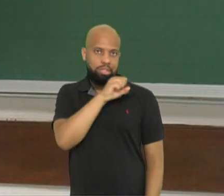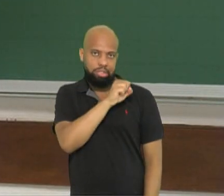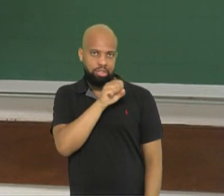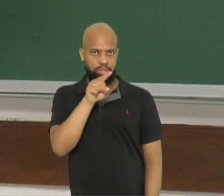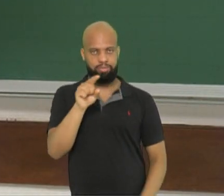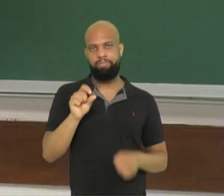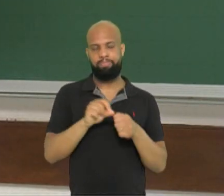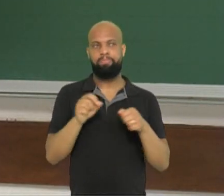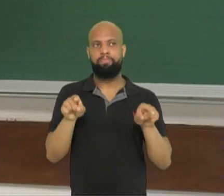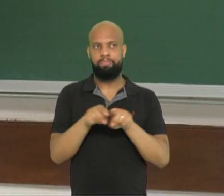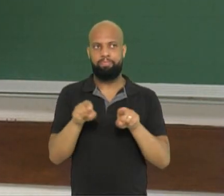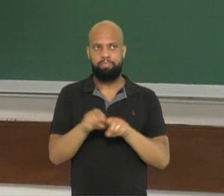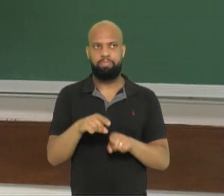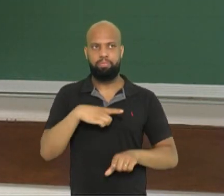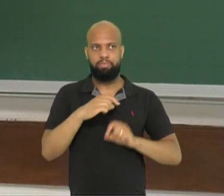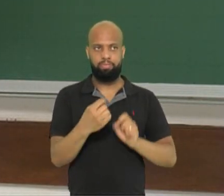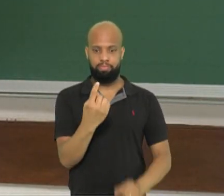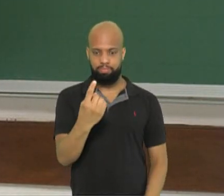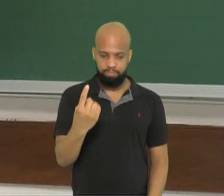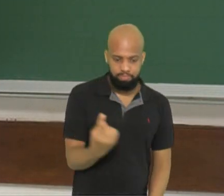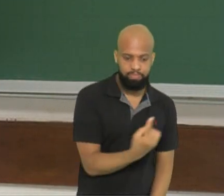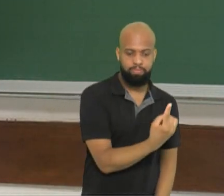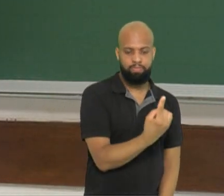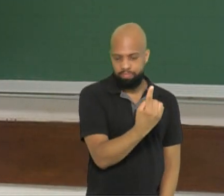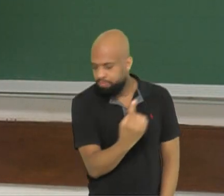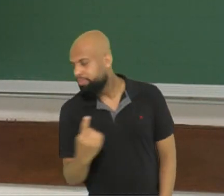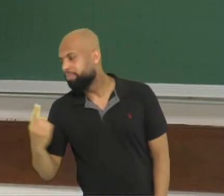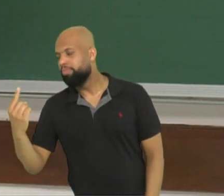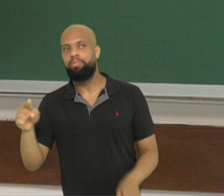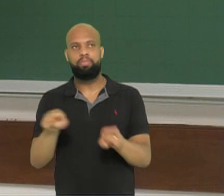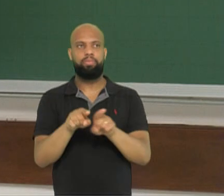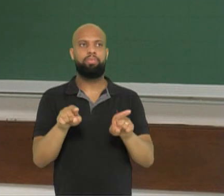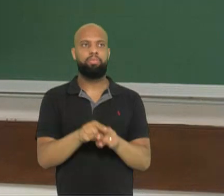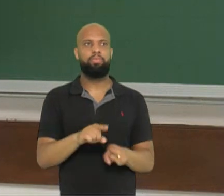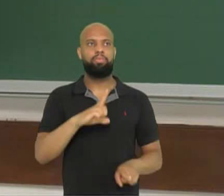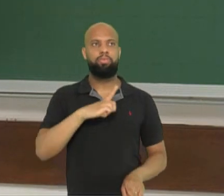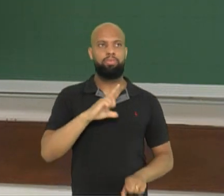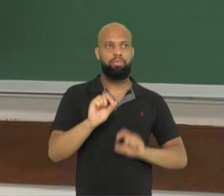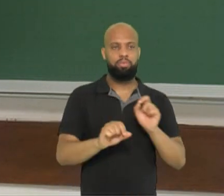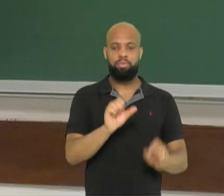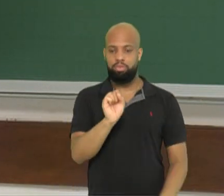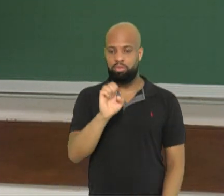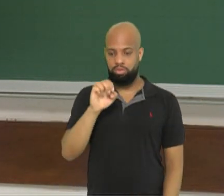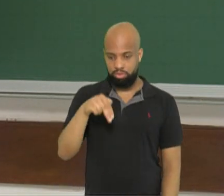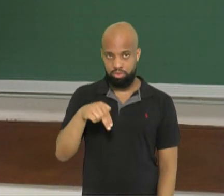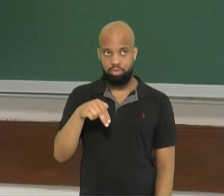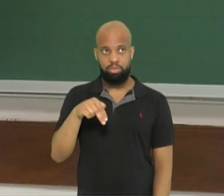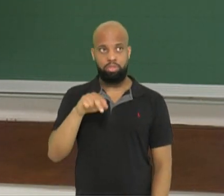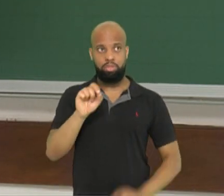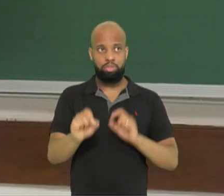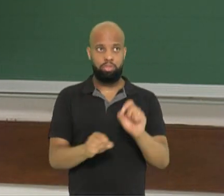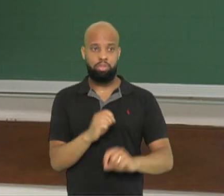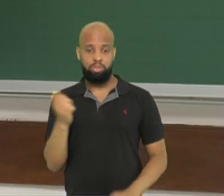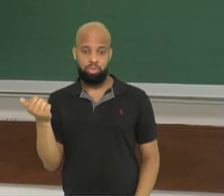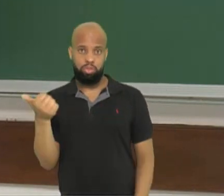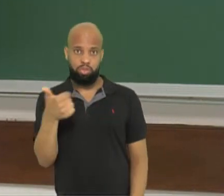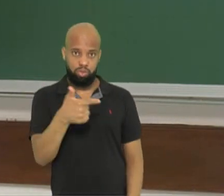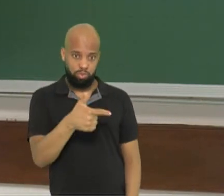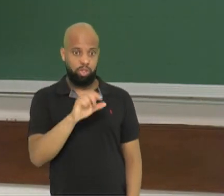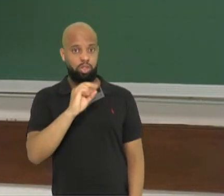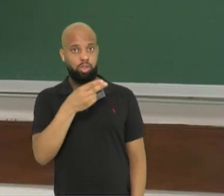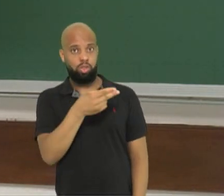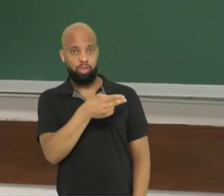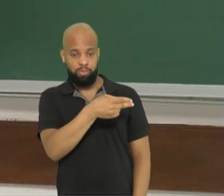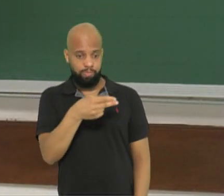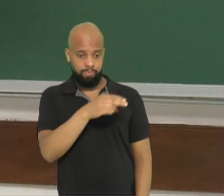para vocês. Então, tinha 1, eu fiz essa determinação. Então, seno de x, ele ficou maior ou igual a 0 e